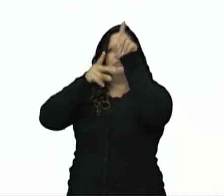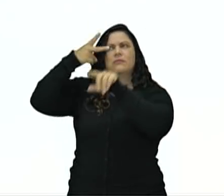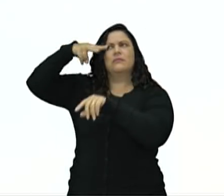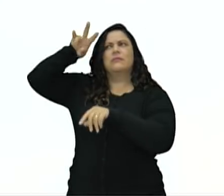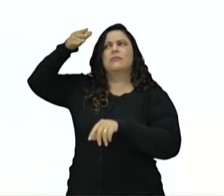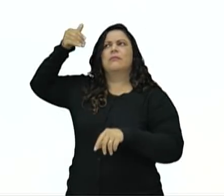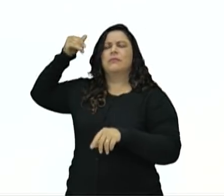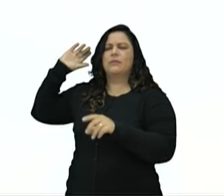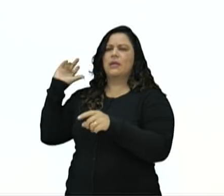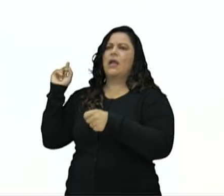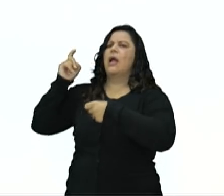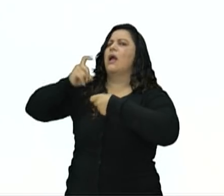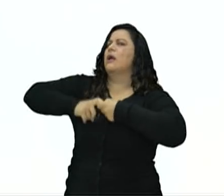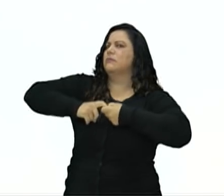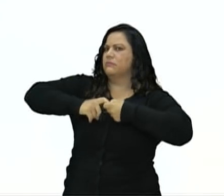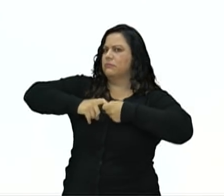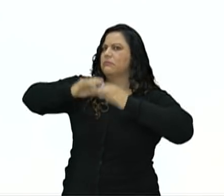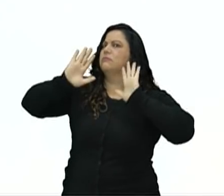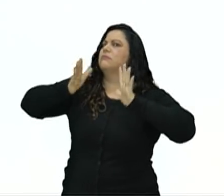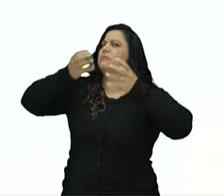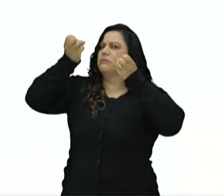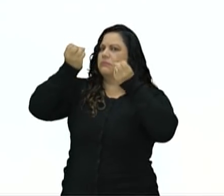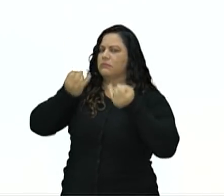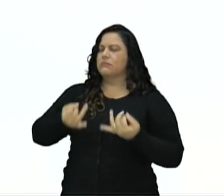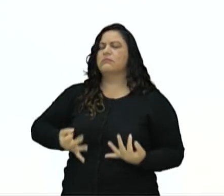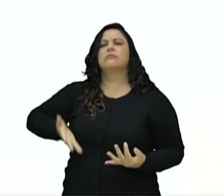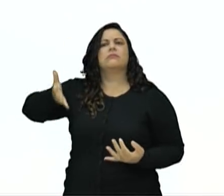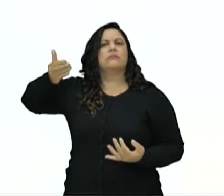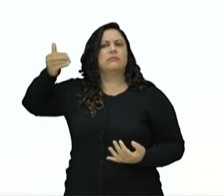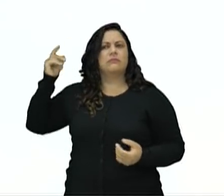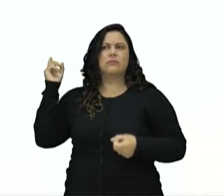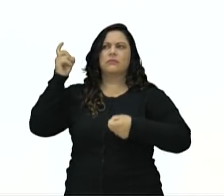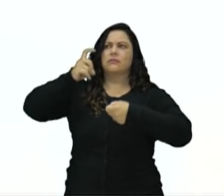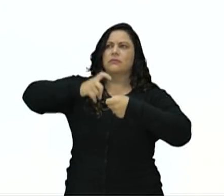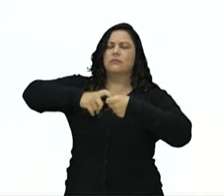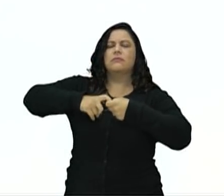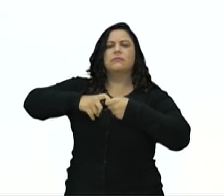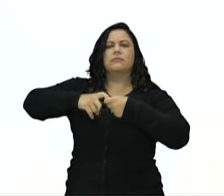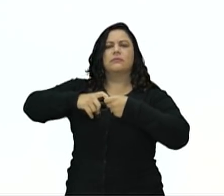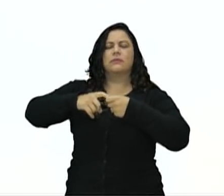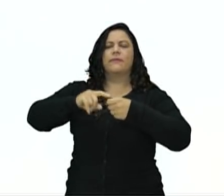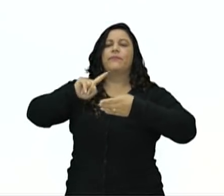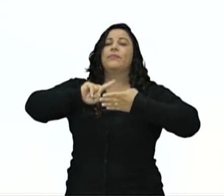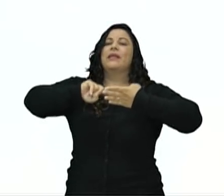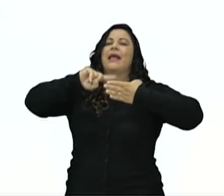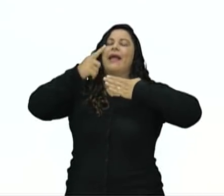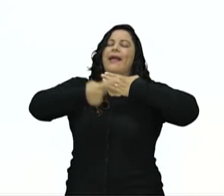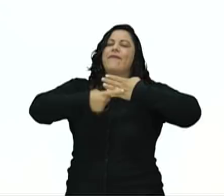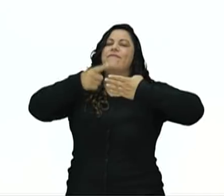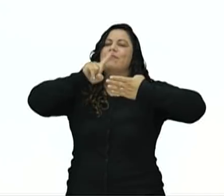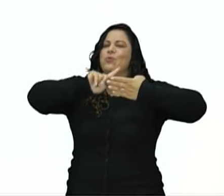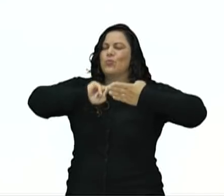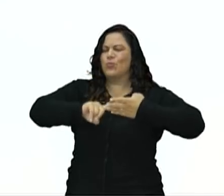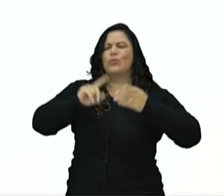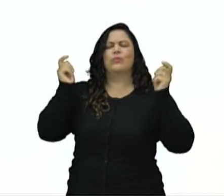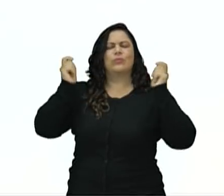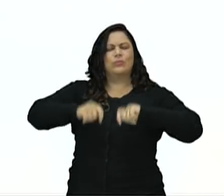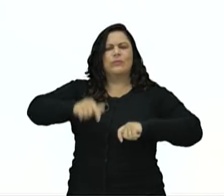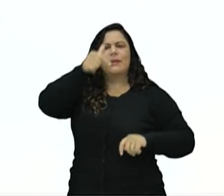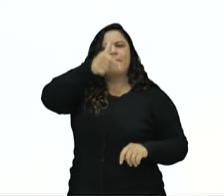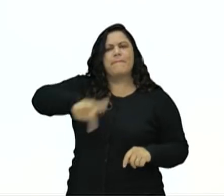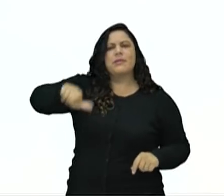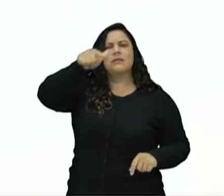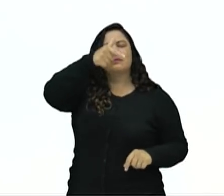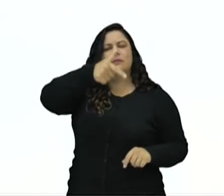ou fazer referência ao que já foi dito anteriormente. É uma figura de linguagem que consiste na repetição da mesma palavra no começo de